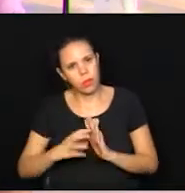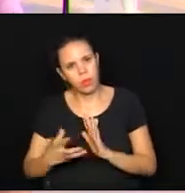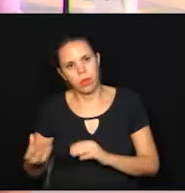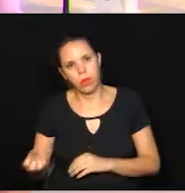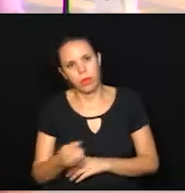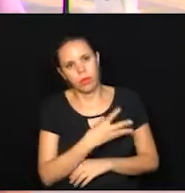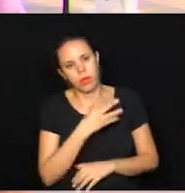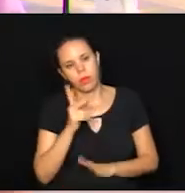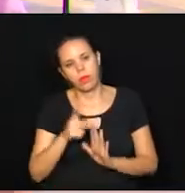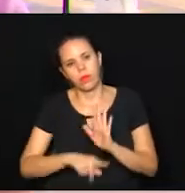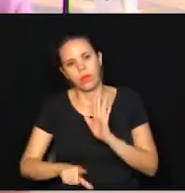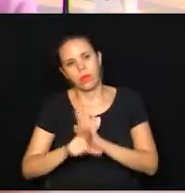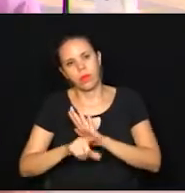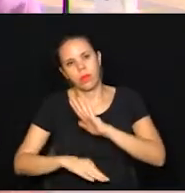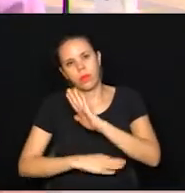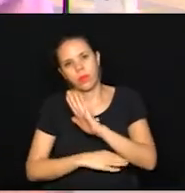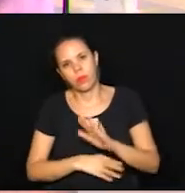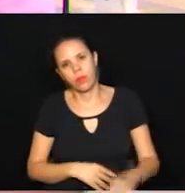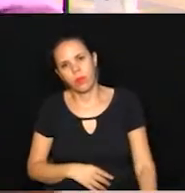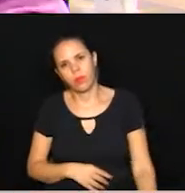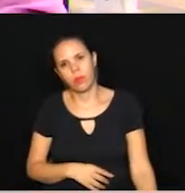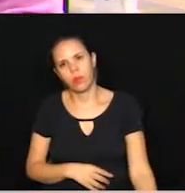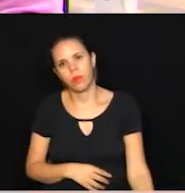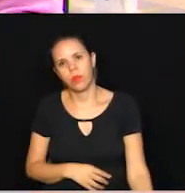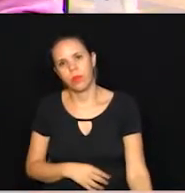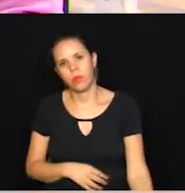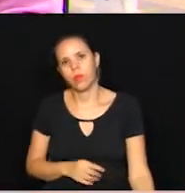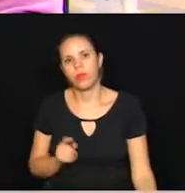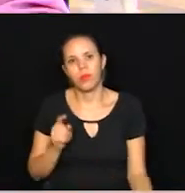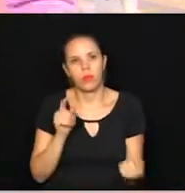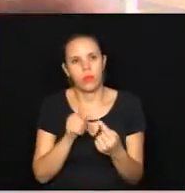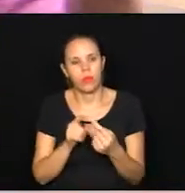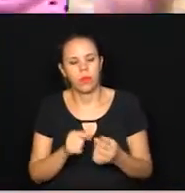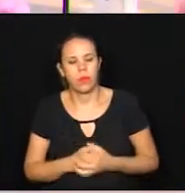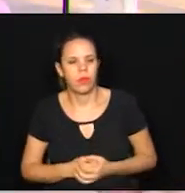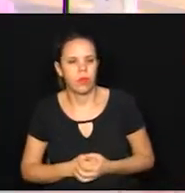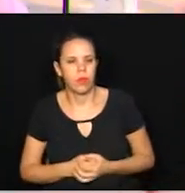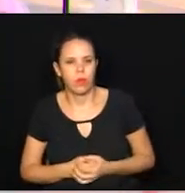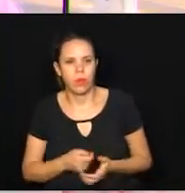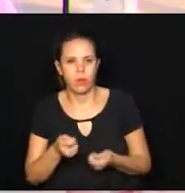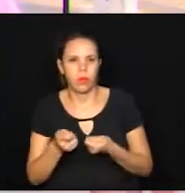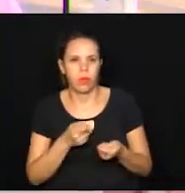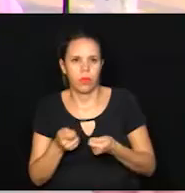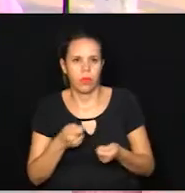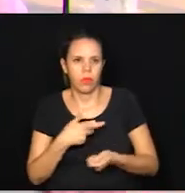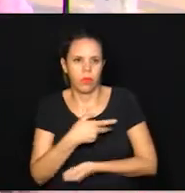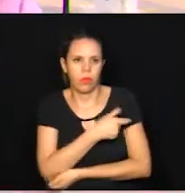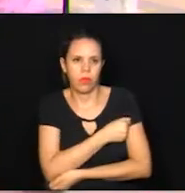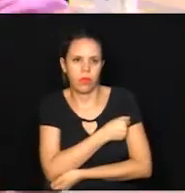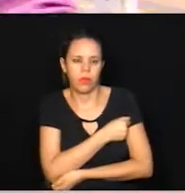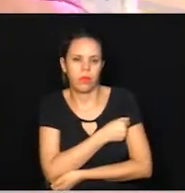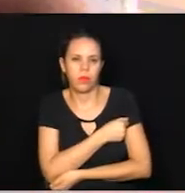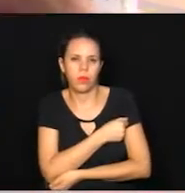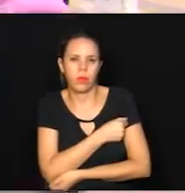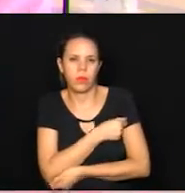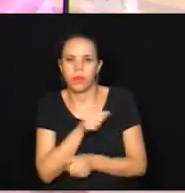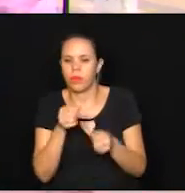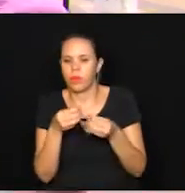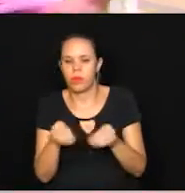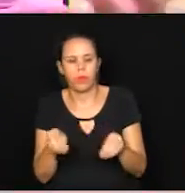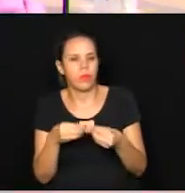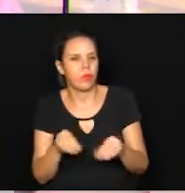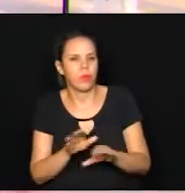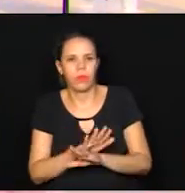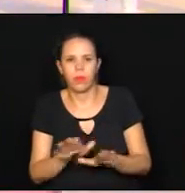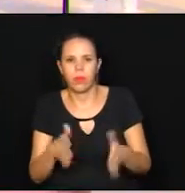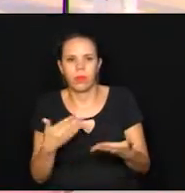projeto de lei na Câmara Municipal de Campinas com o objetivo de coibir que doses da vacina sejam desperdiçadas.